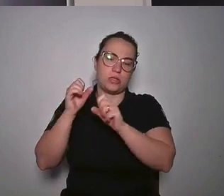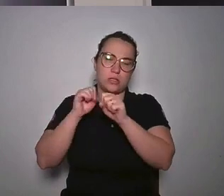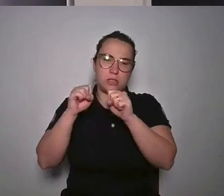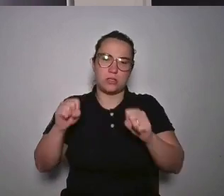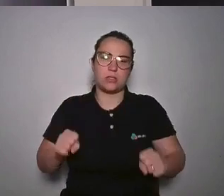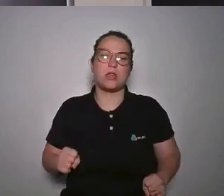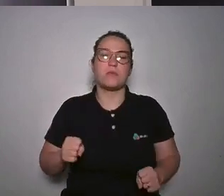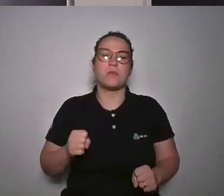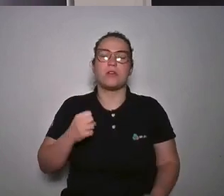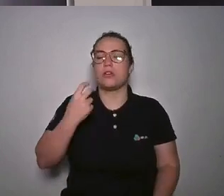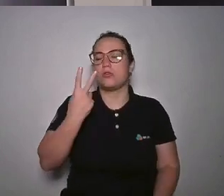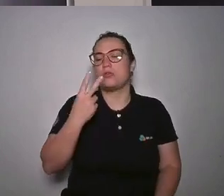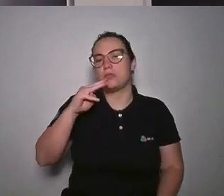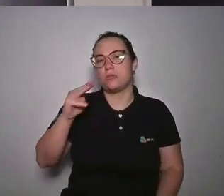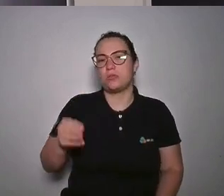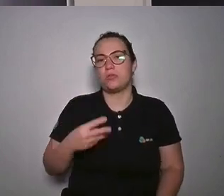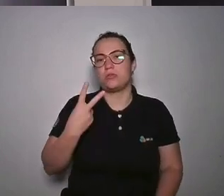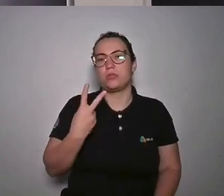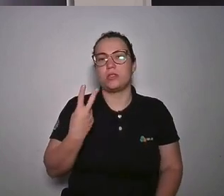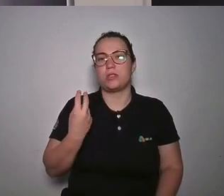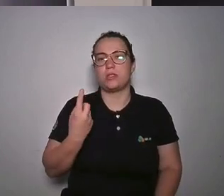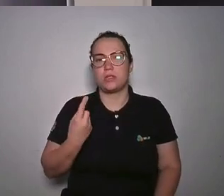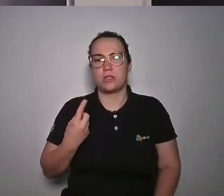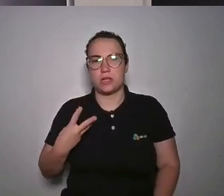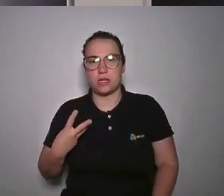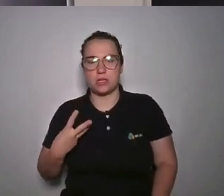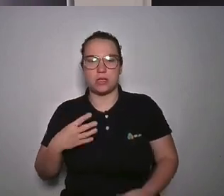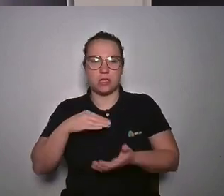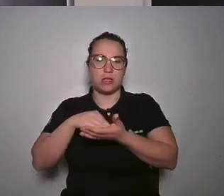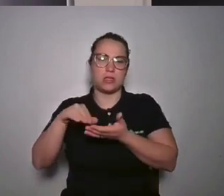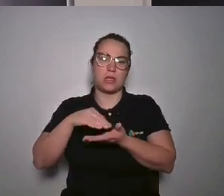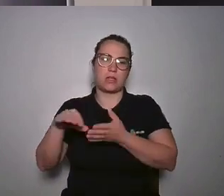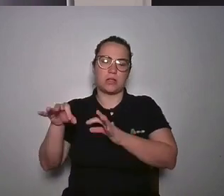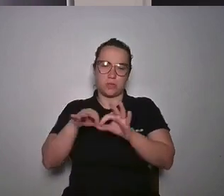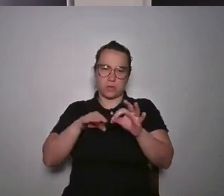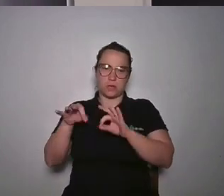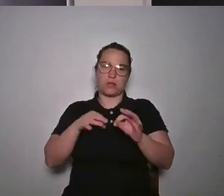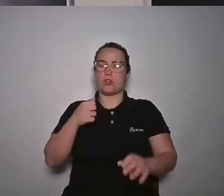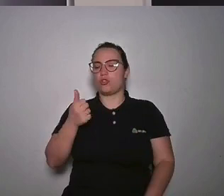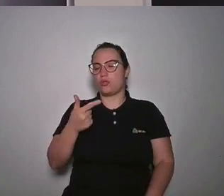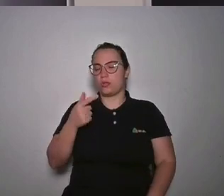Informação, 2.213.000, Secretaria Municipal de Planejamento,